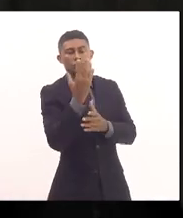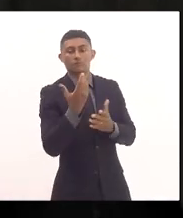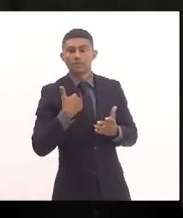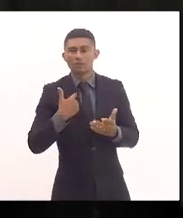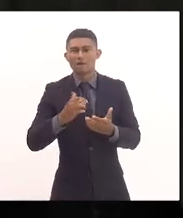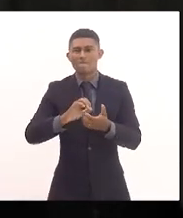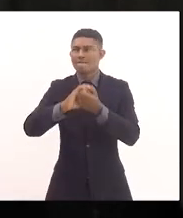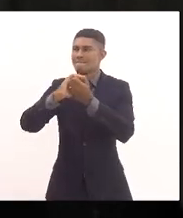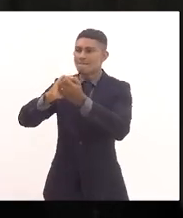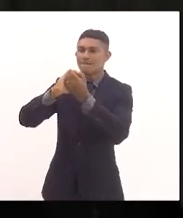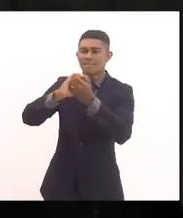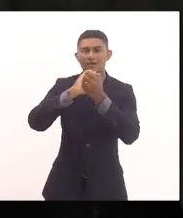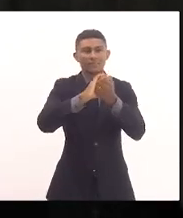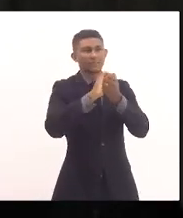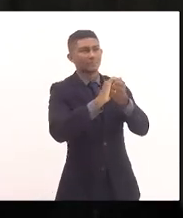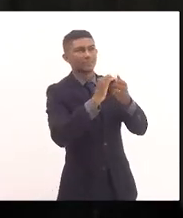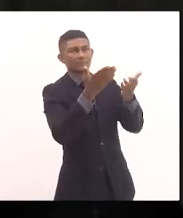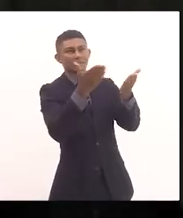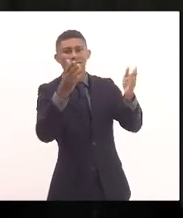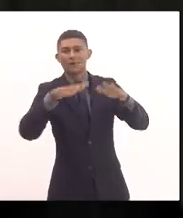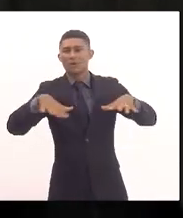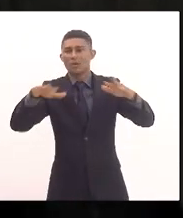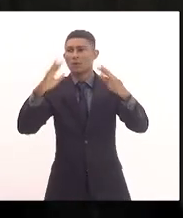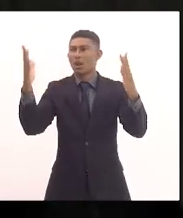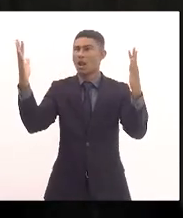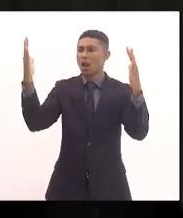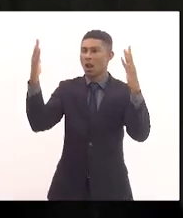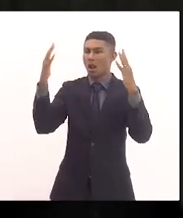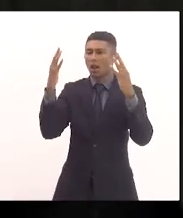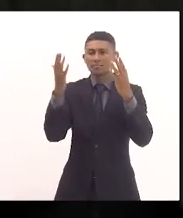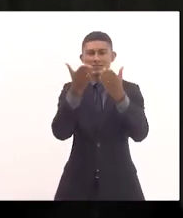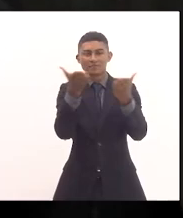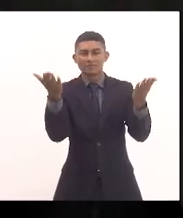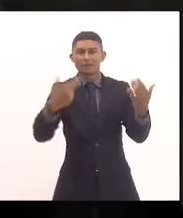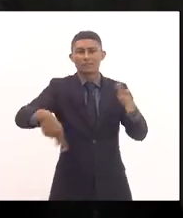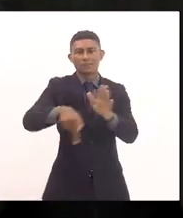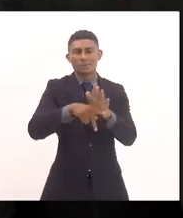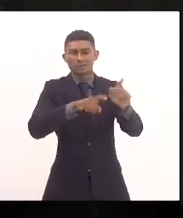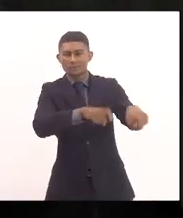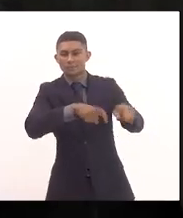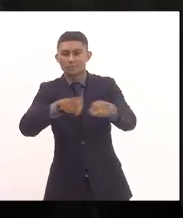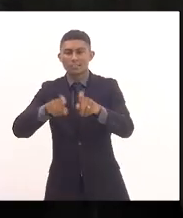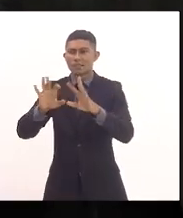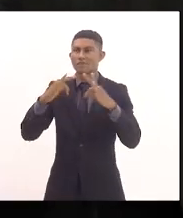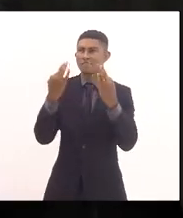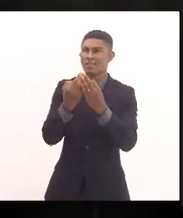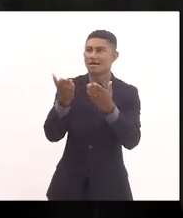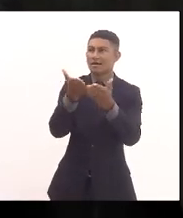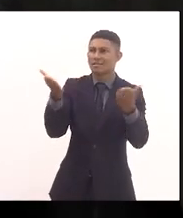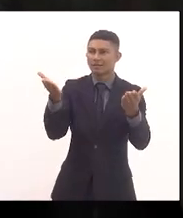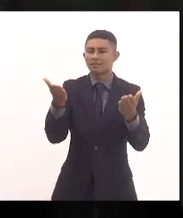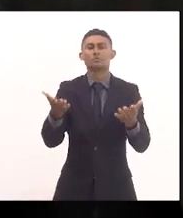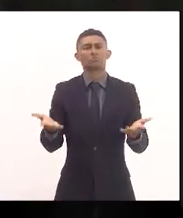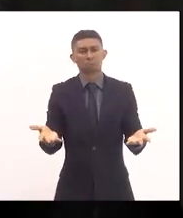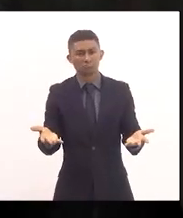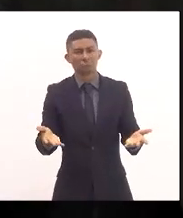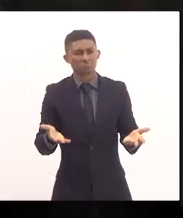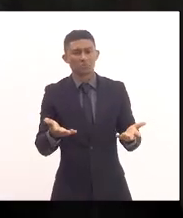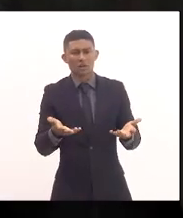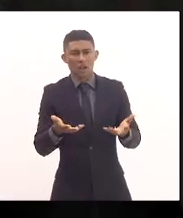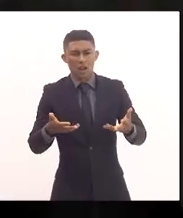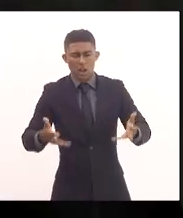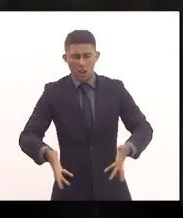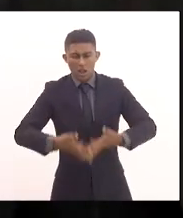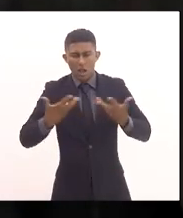cumprimentar os coletivos que estão aqui, da agricultura familiar, da produção agroecológica, da produção de